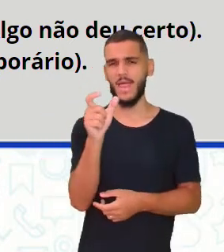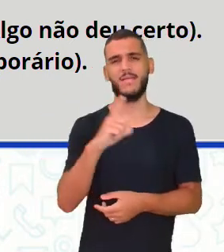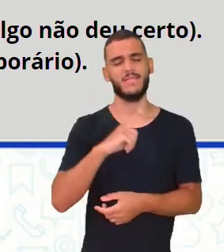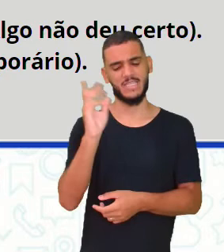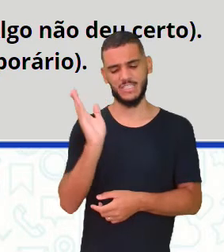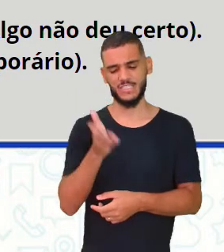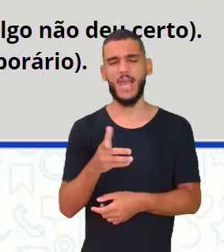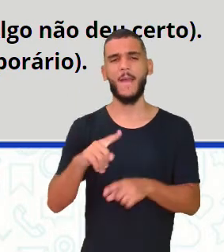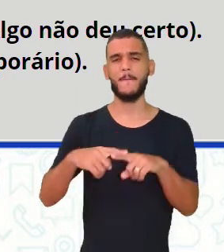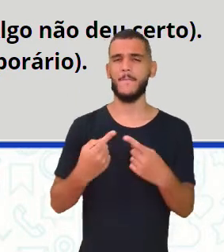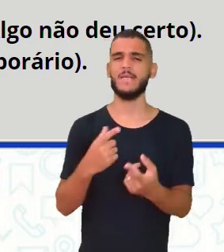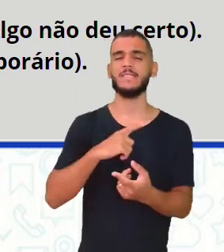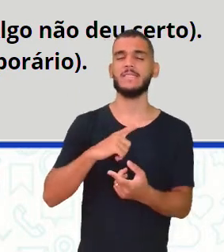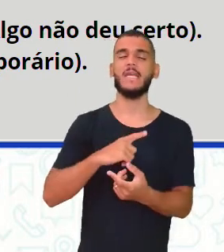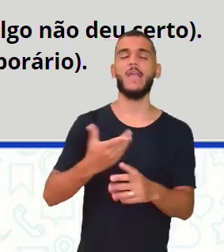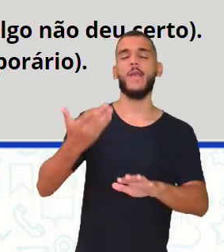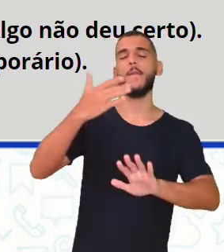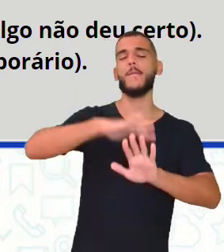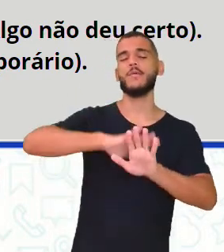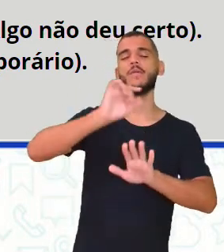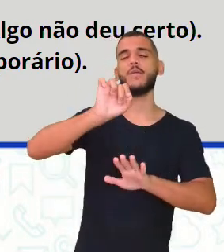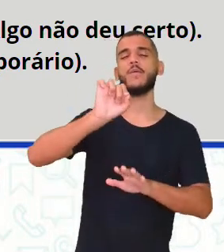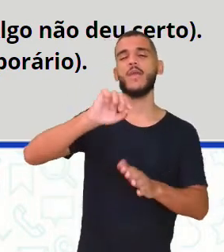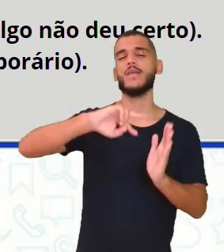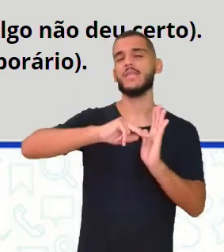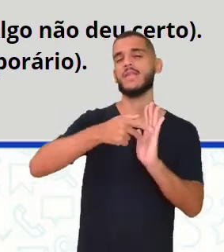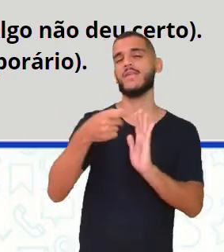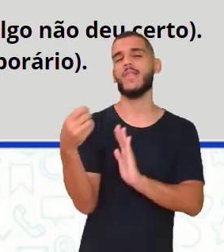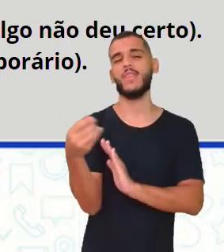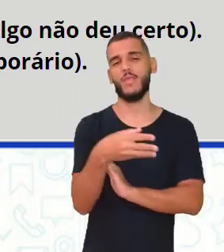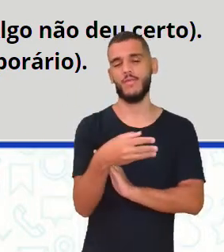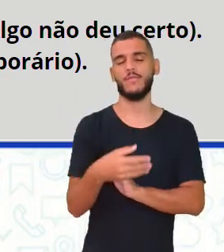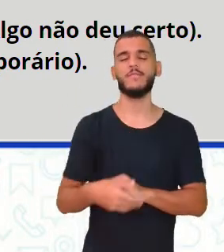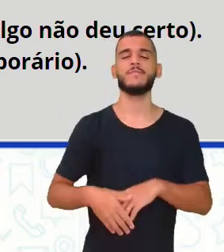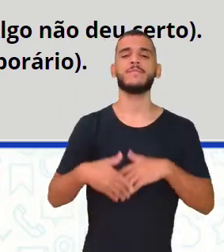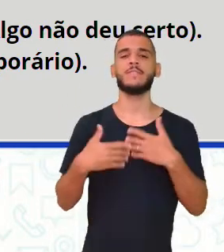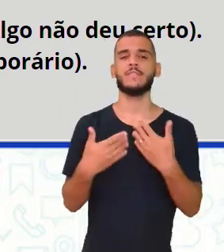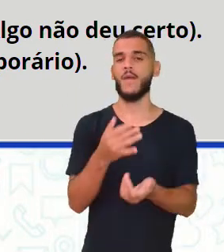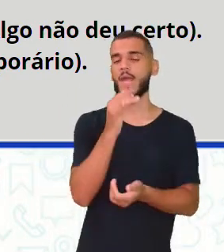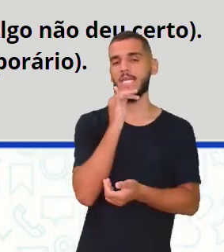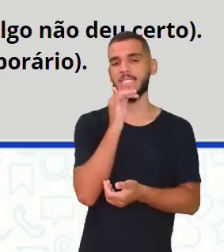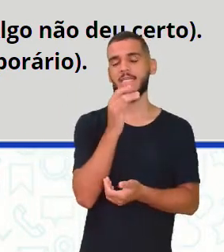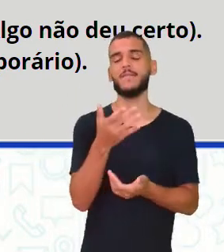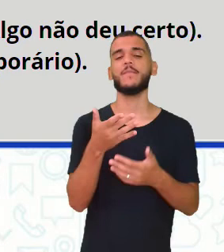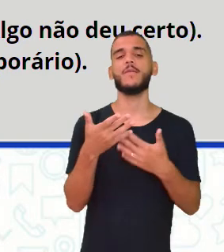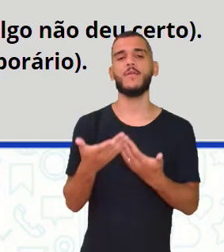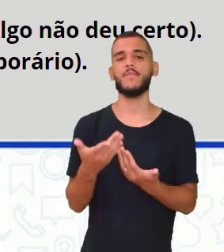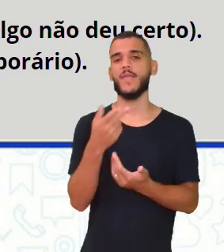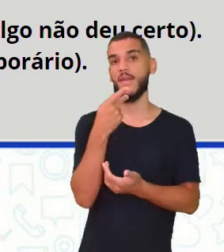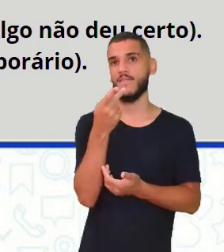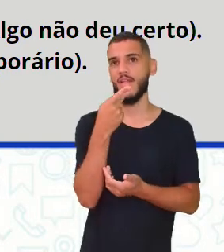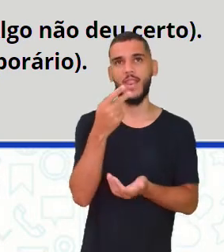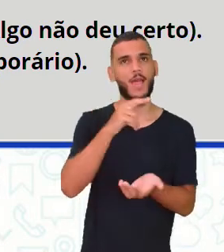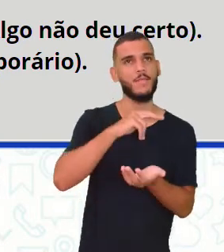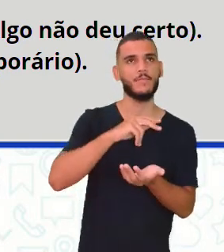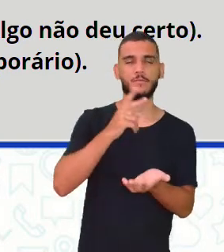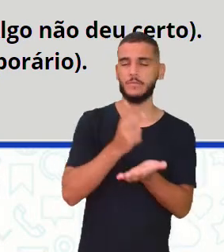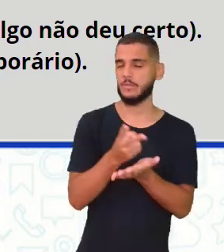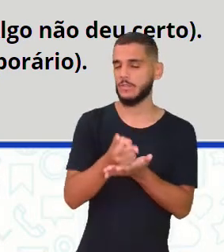novo significado, um novo sentido, não é? Então, este exemplo aqui, quando falamos muito